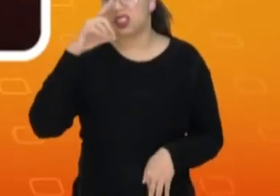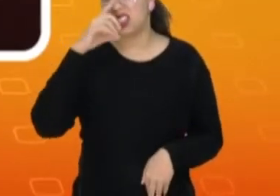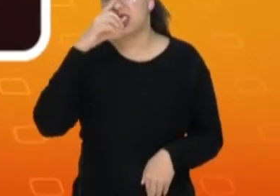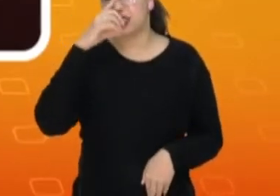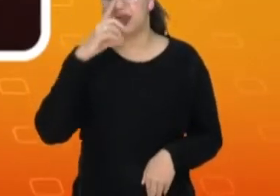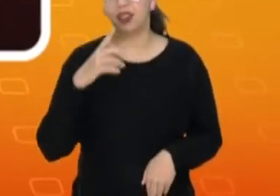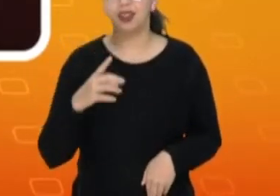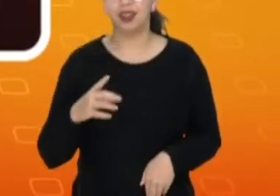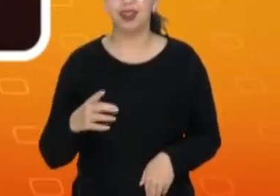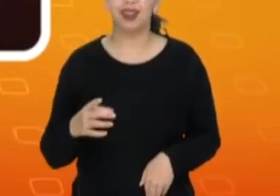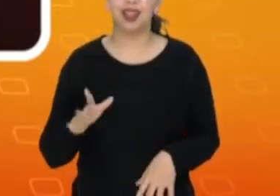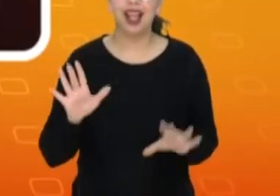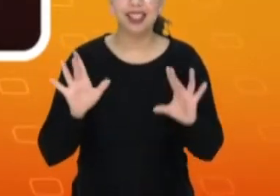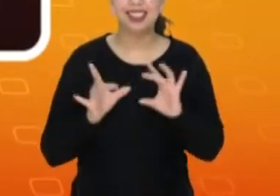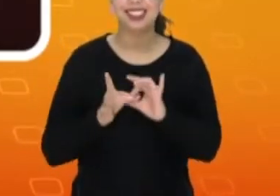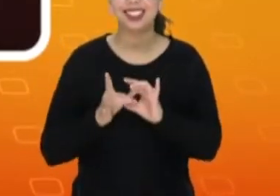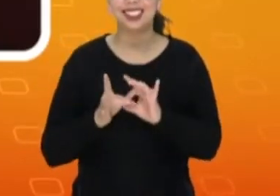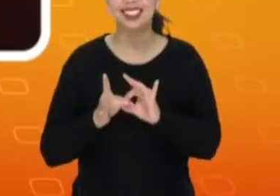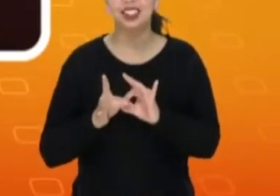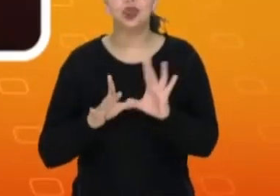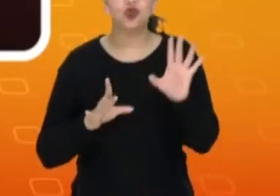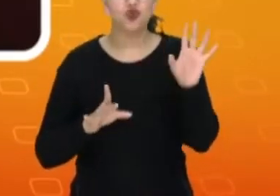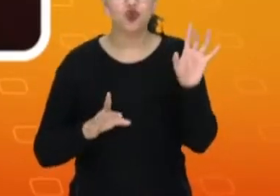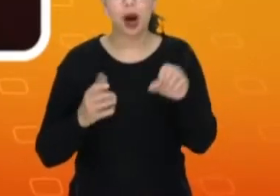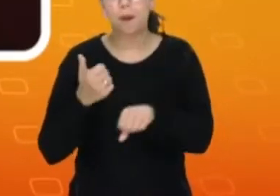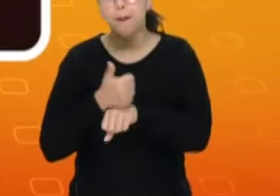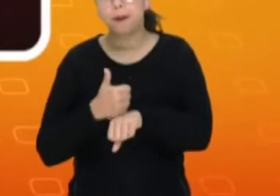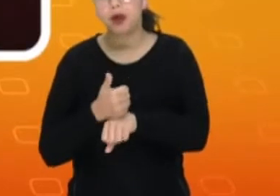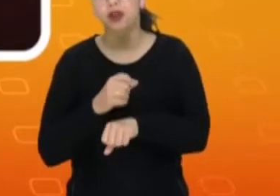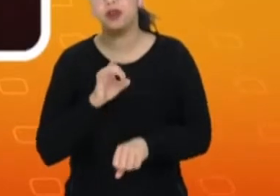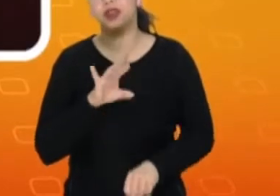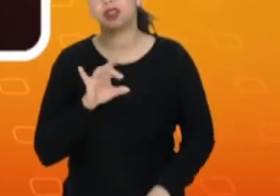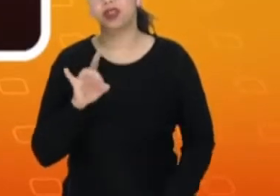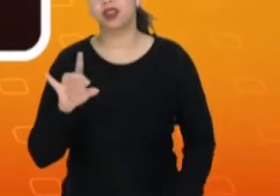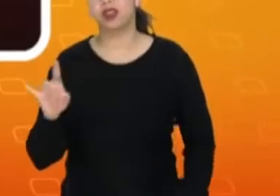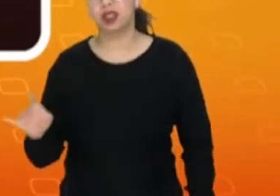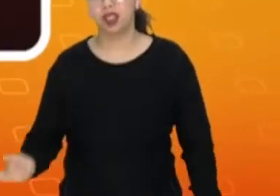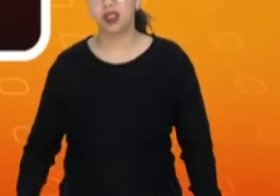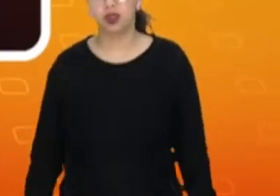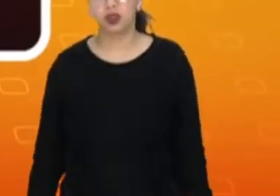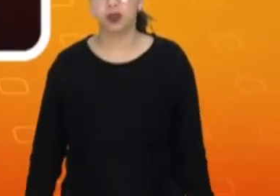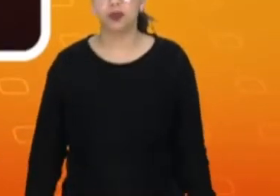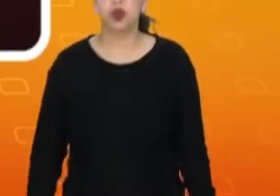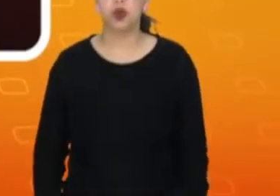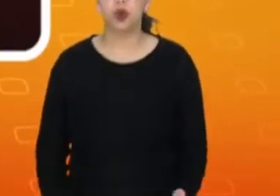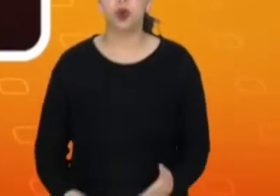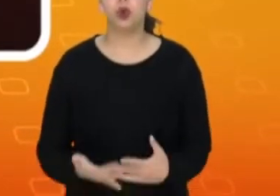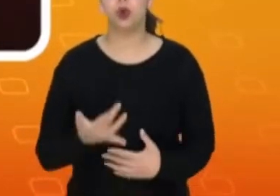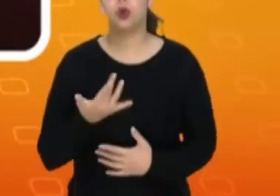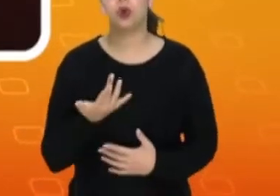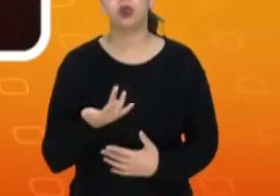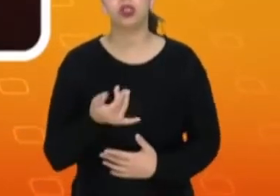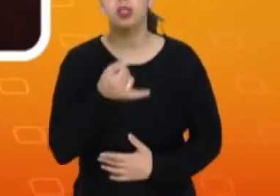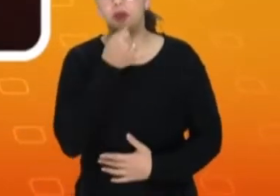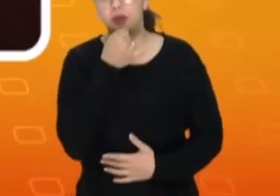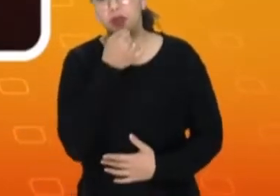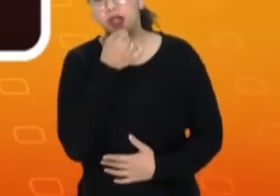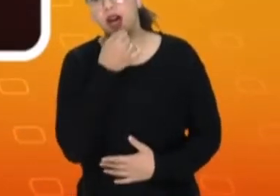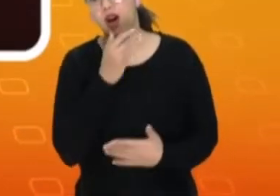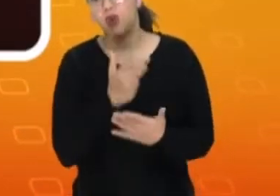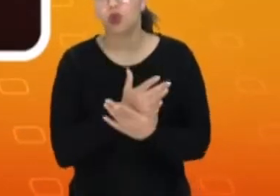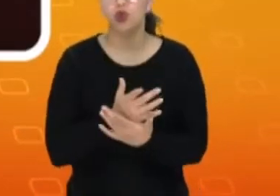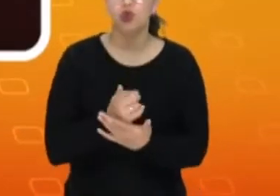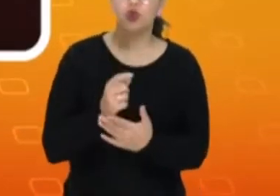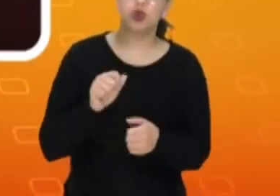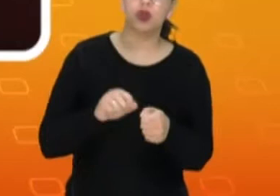tá um pouco ligado com a vocação de cada um, né? No sentido de que você vai ter coisas que você faz melhor do que